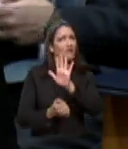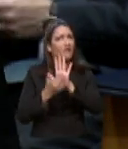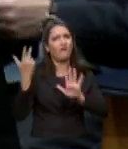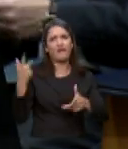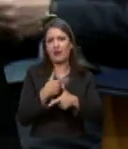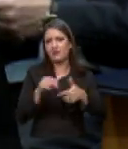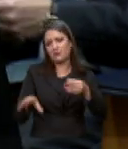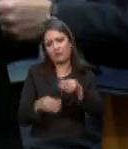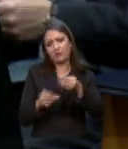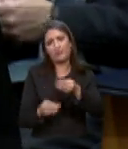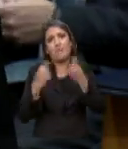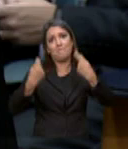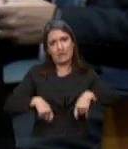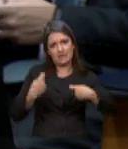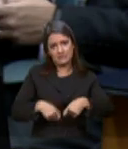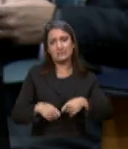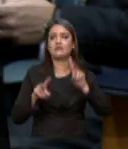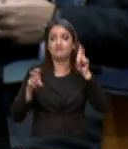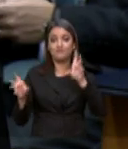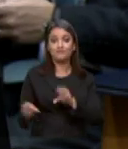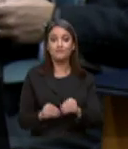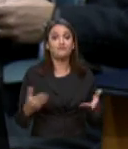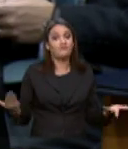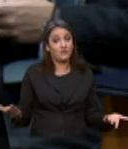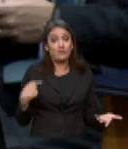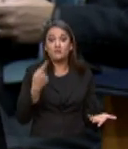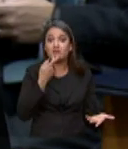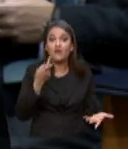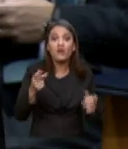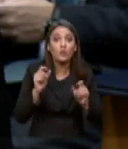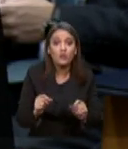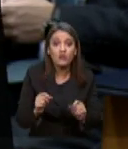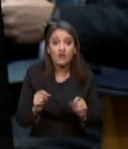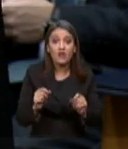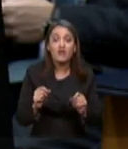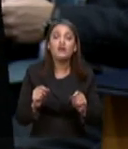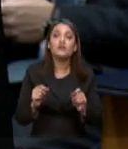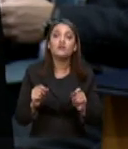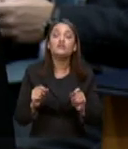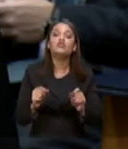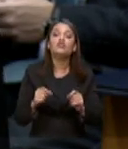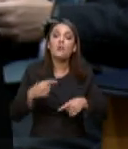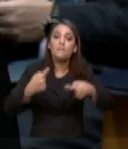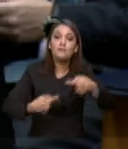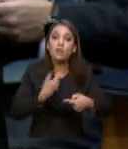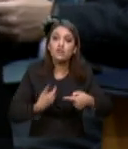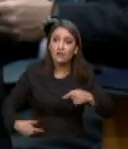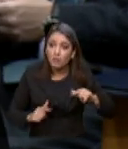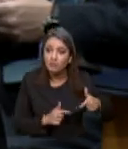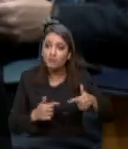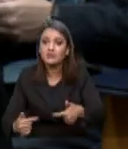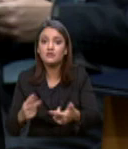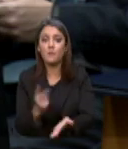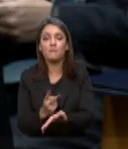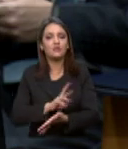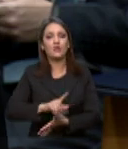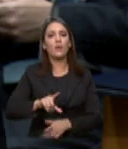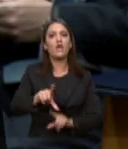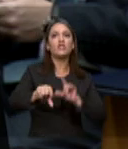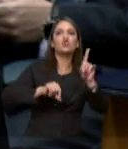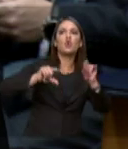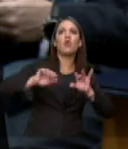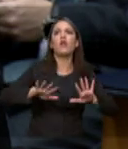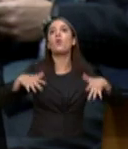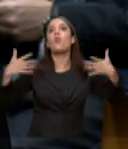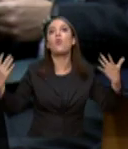elementos mínimos necessários. Excelências, estamos aqui a tratar de execução de política pública. Não estamos aqui para escolher qual política pública